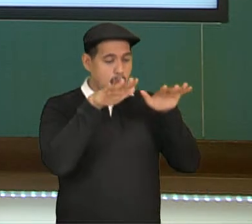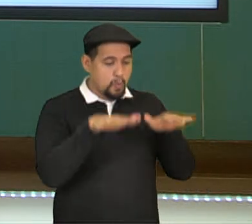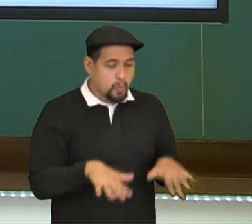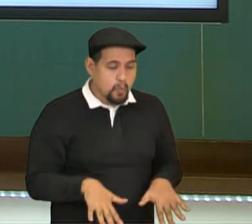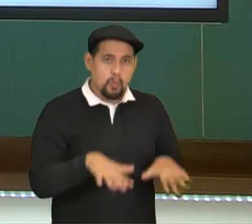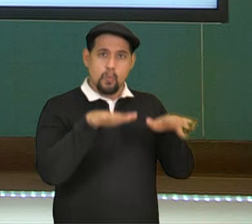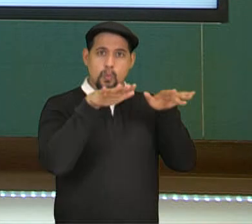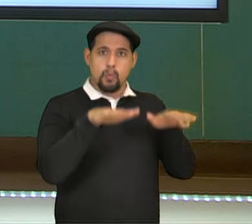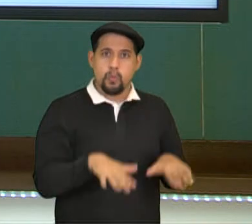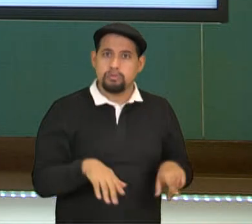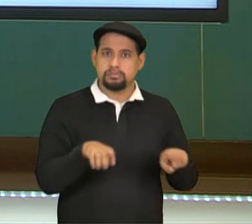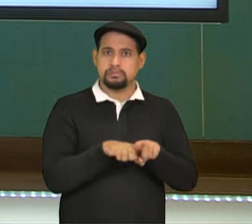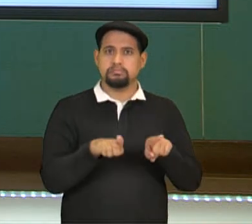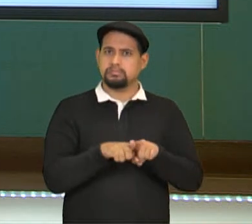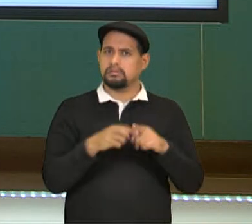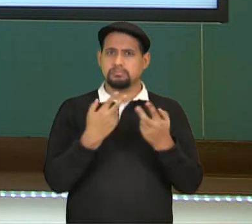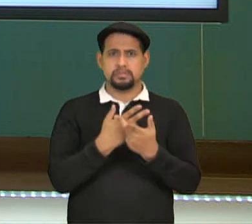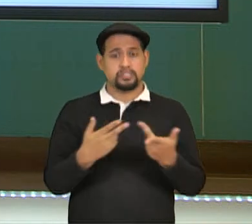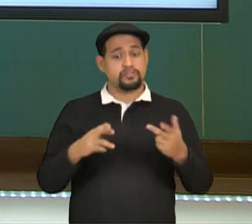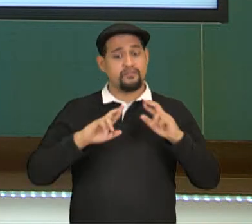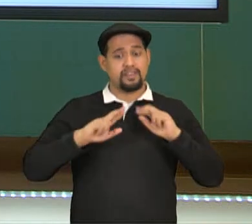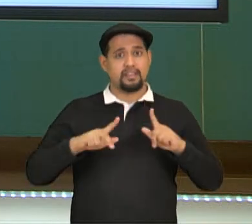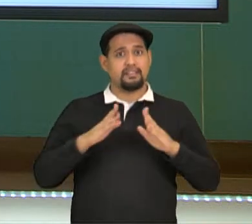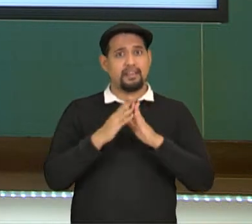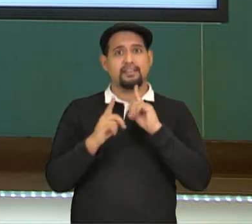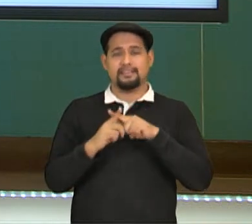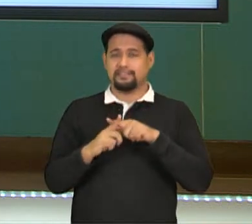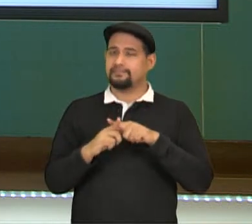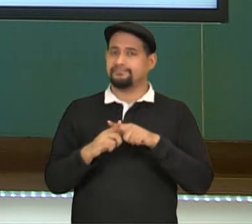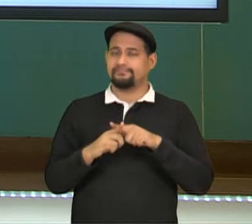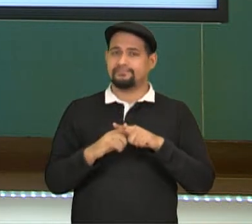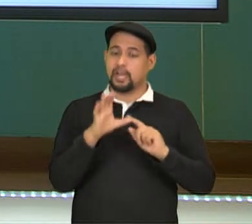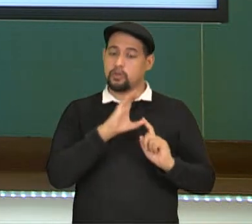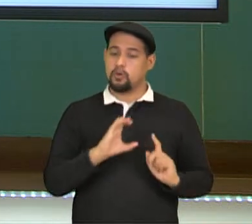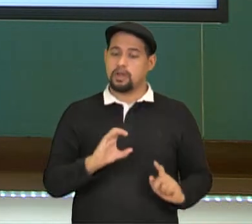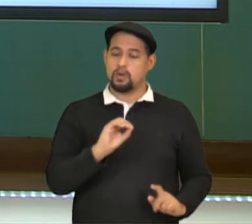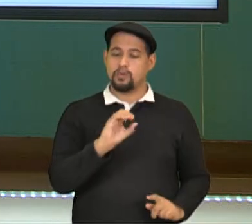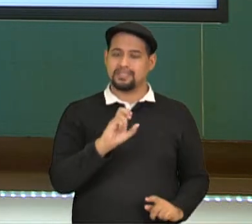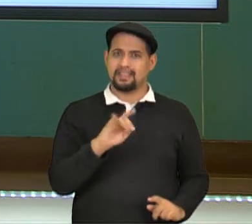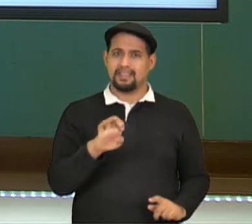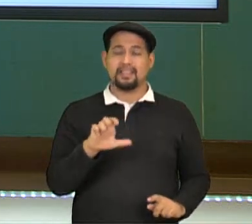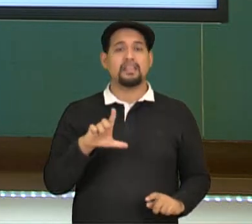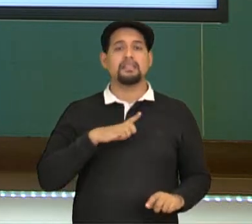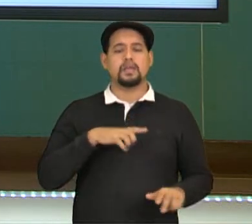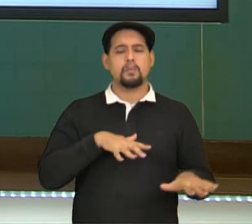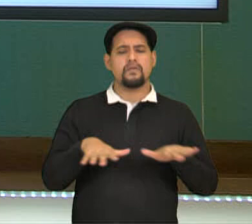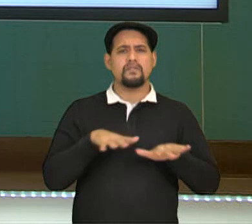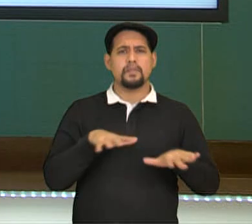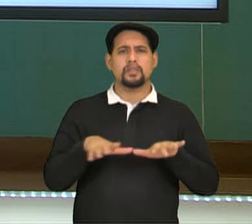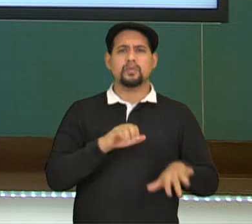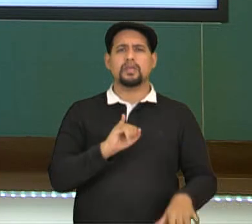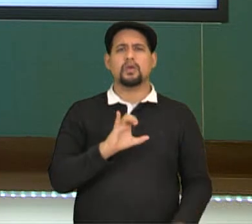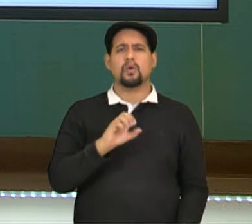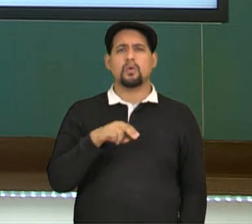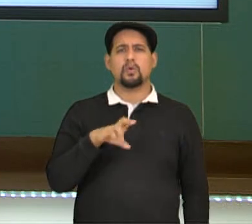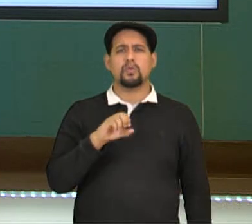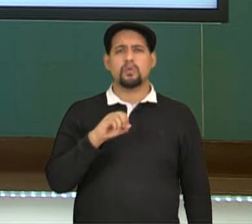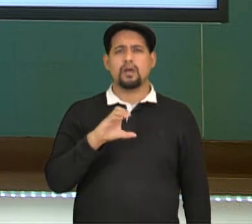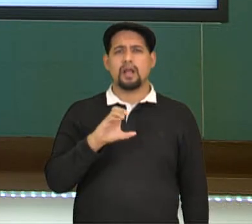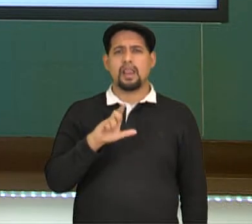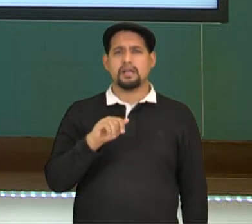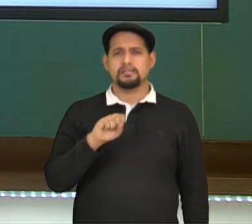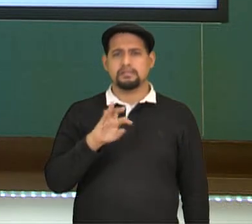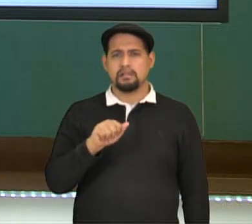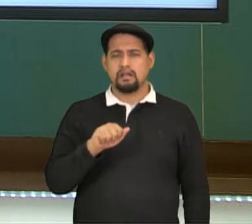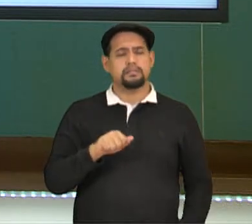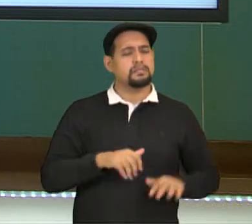de encontro com as ideias da Igreja do Ocidente, tá, pessoal? E a gente vai ter um movimento chamado movimento iconoclasta. E